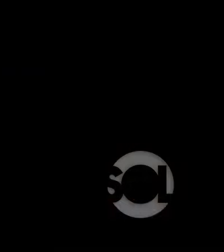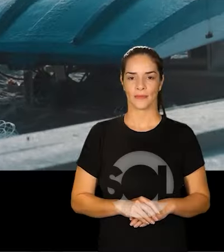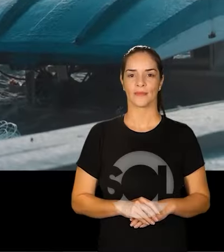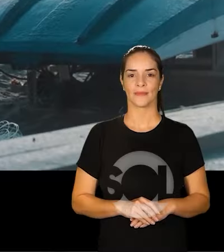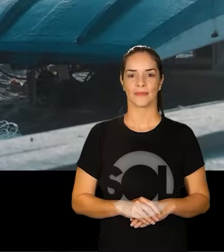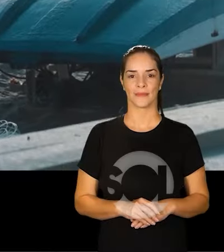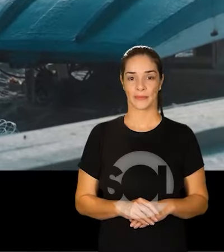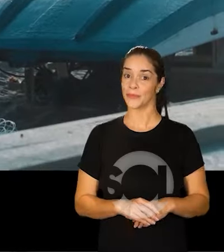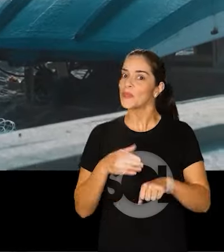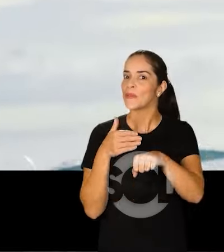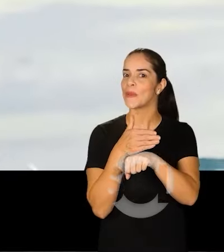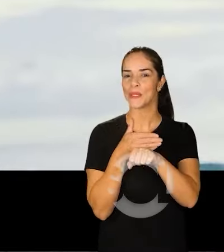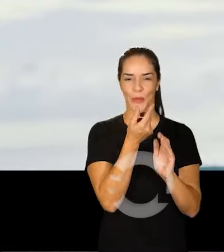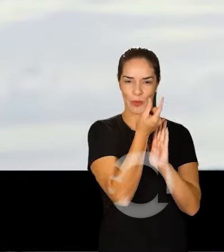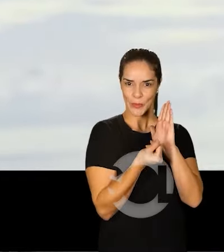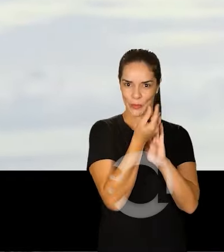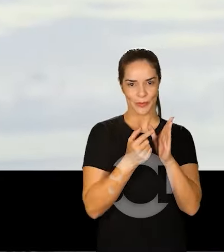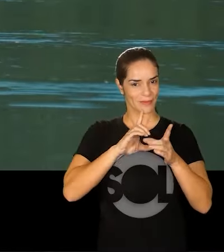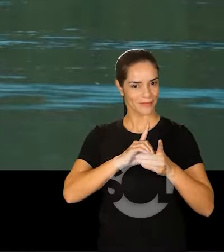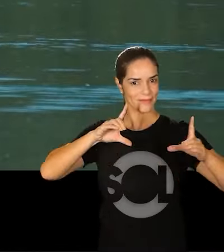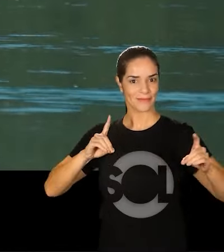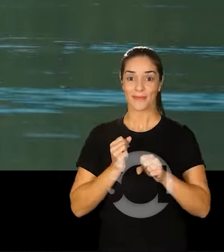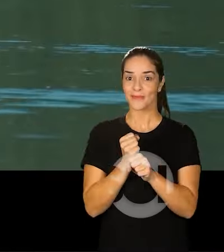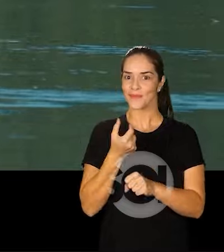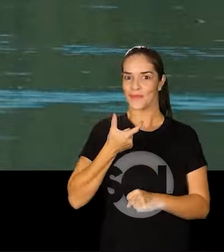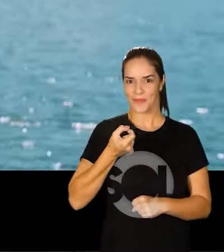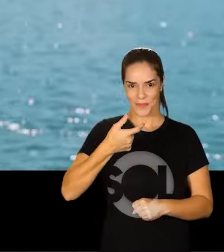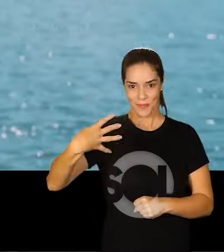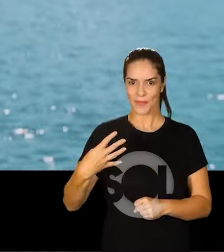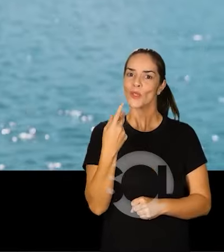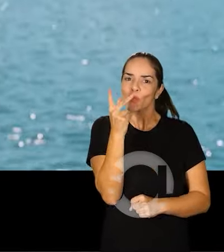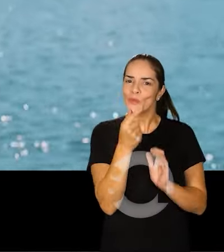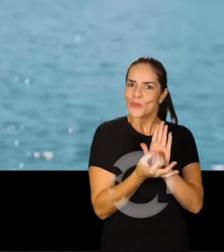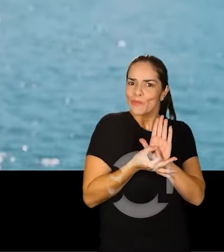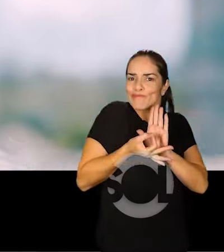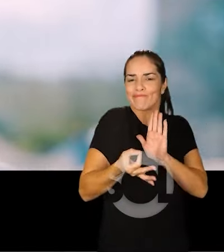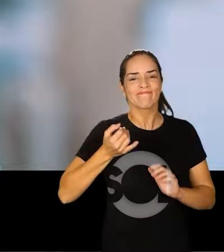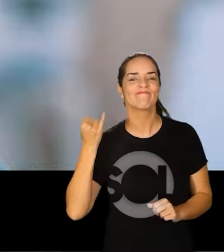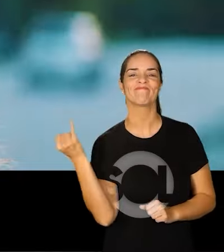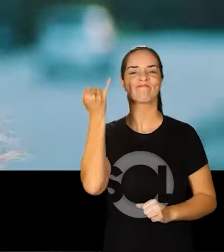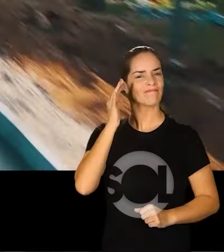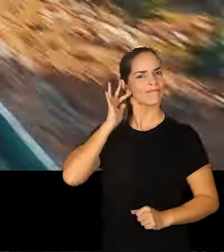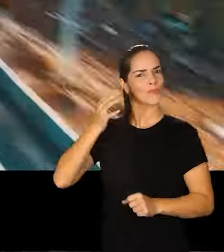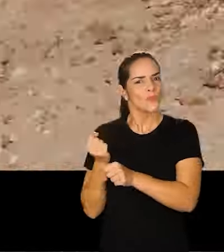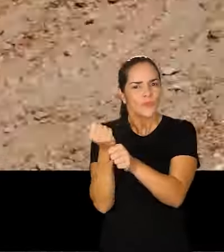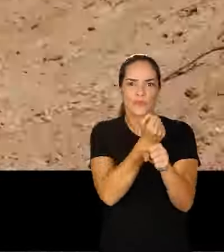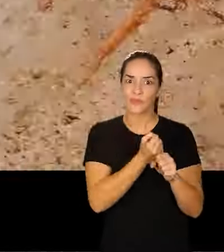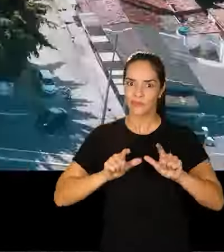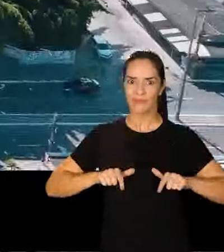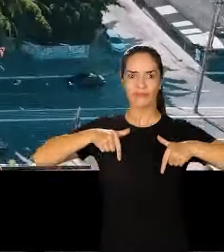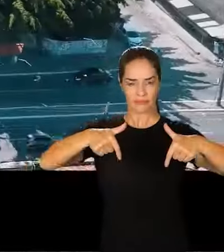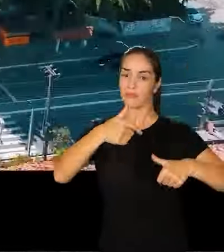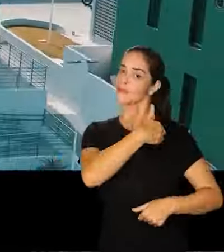operação. Participe do Orçamento Democrático 2024. Sua opinião é fundamental para definir as obras e ações que